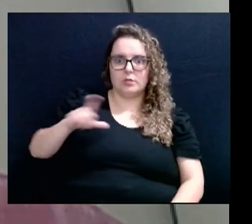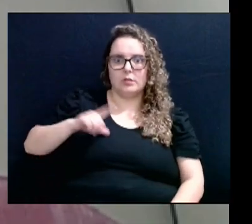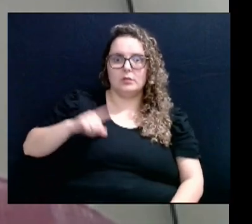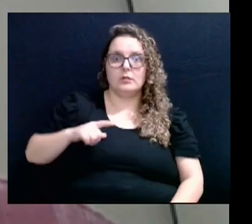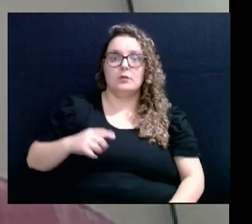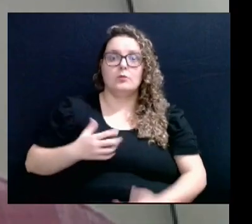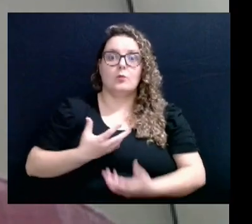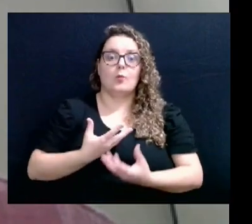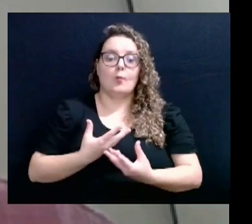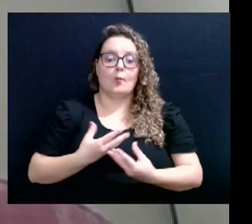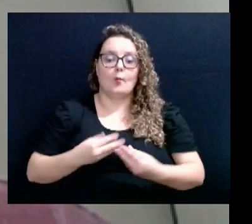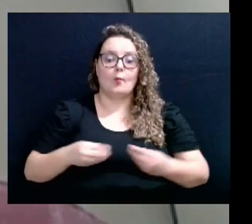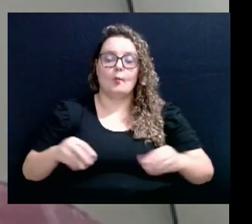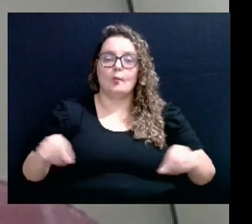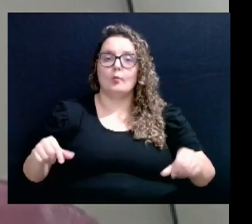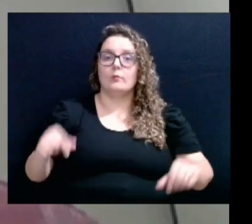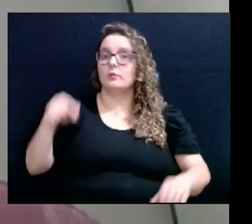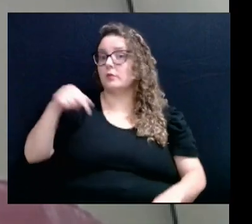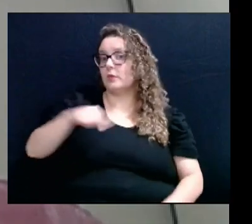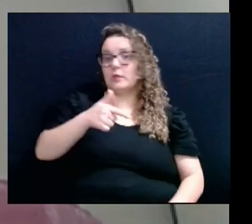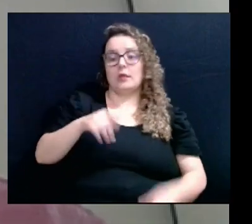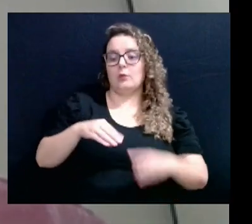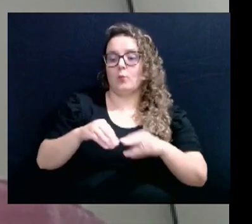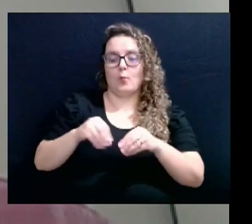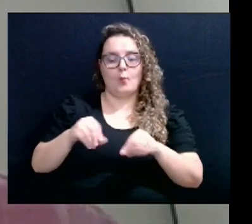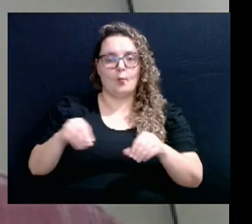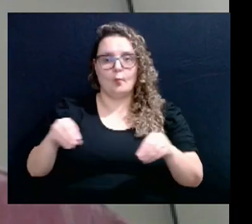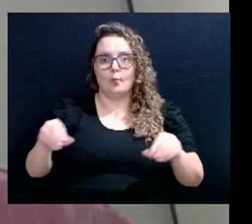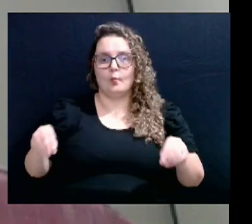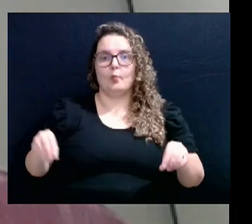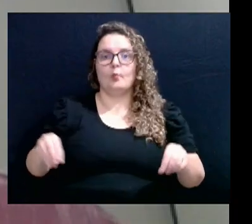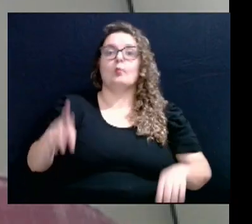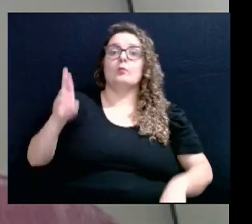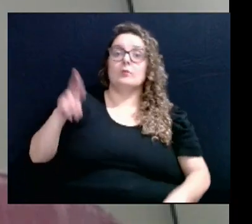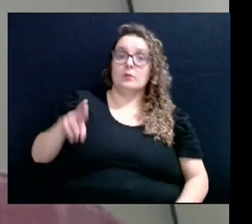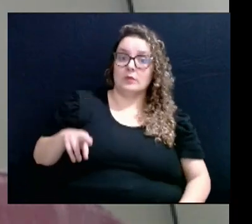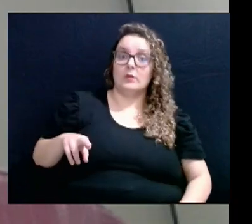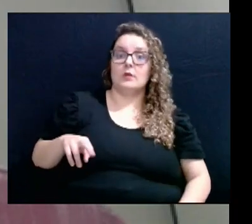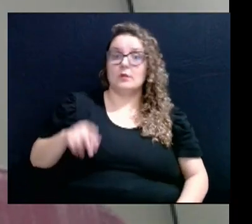não tem esses desertos por conta desses rios voadores que